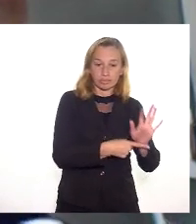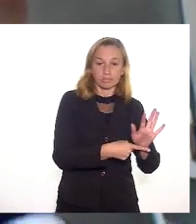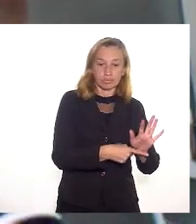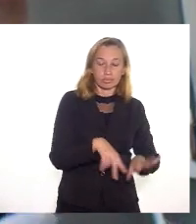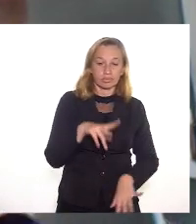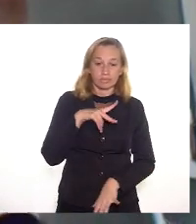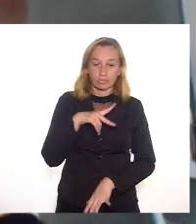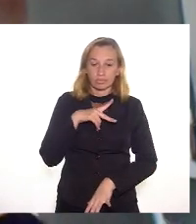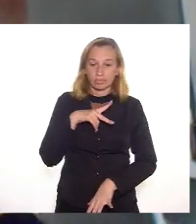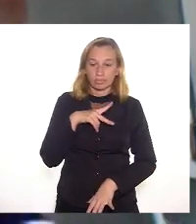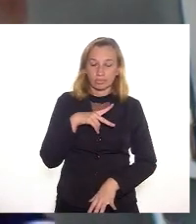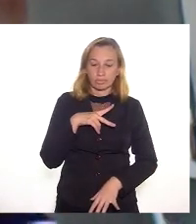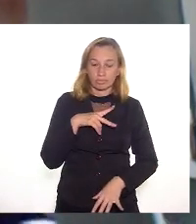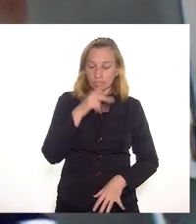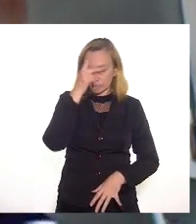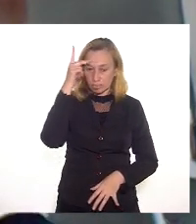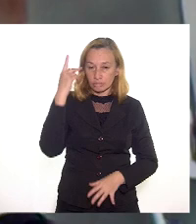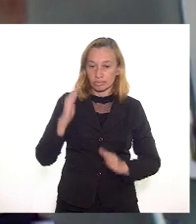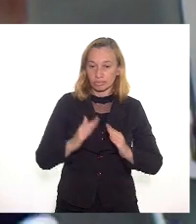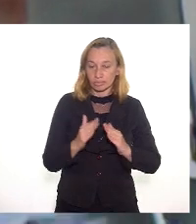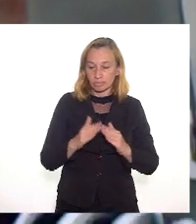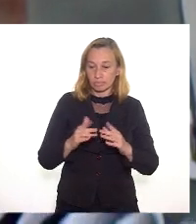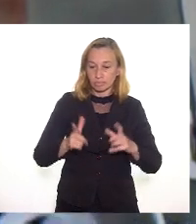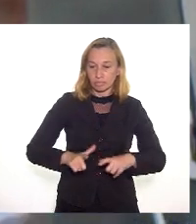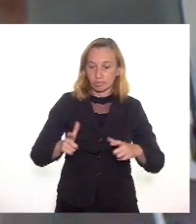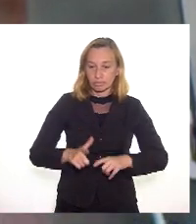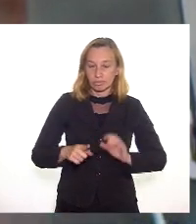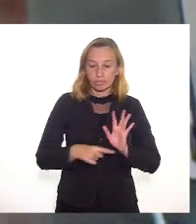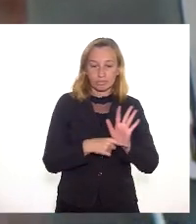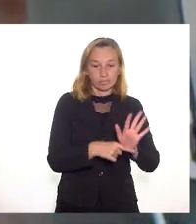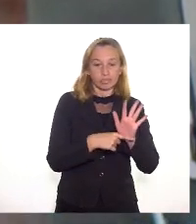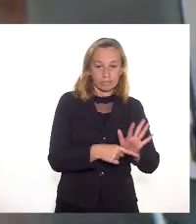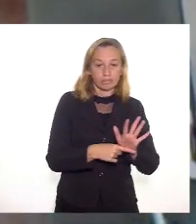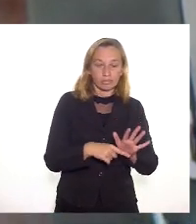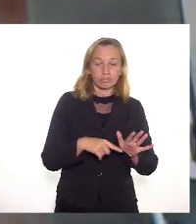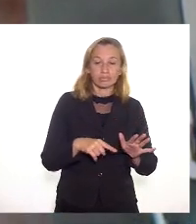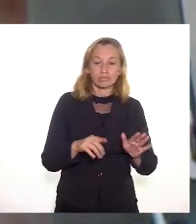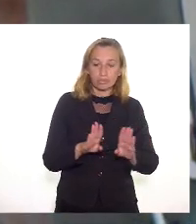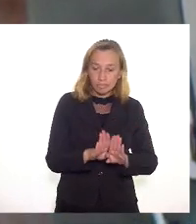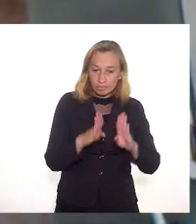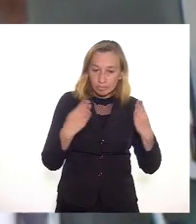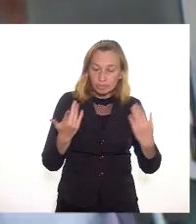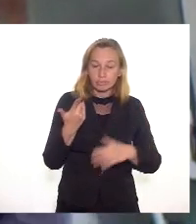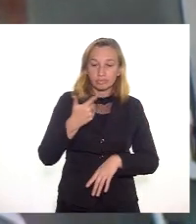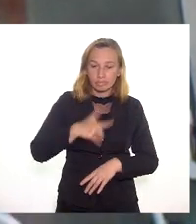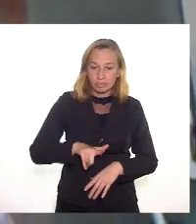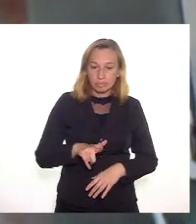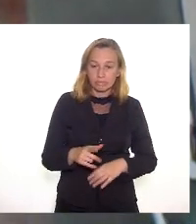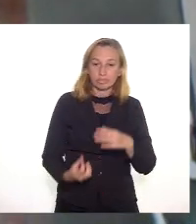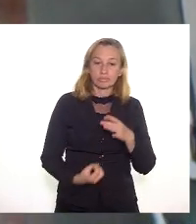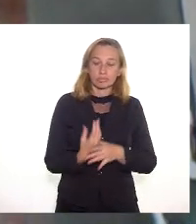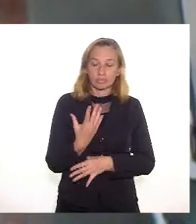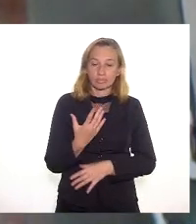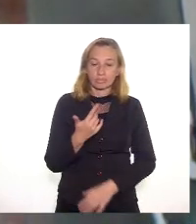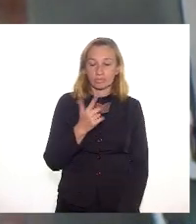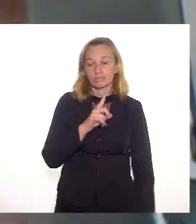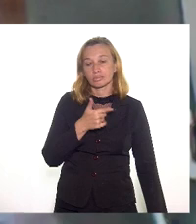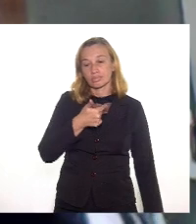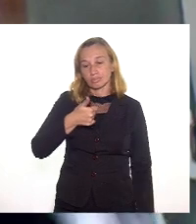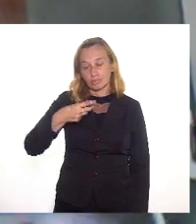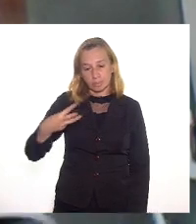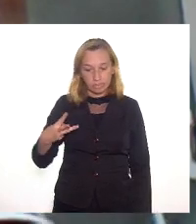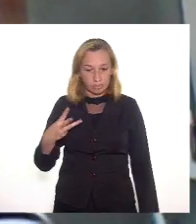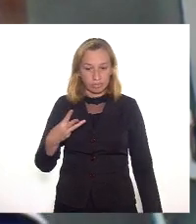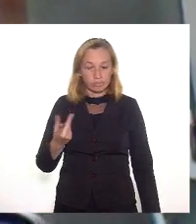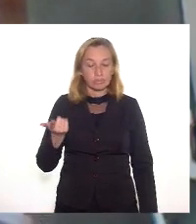próprio morador ajudou e nós fizemos a pintura e o concerto dos banheiros para reabrir um equipamento chamado Fundação Leão 13 e conseguir